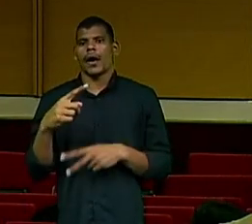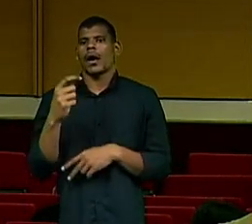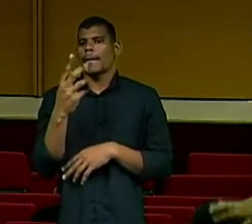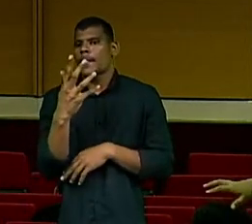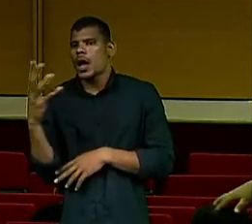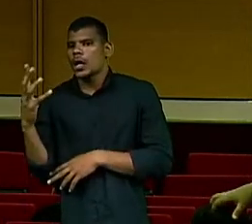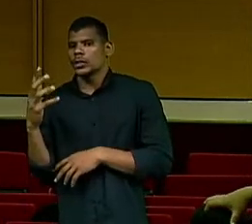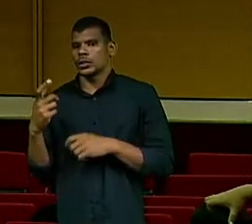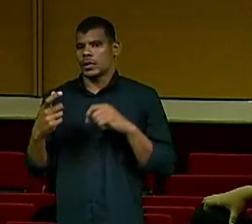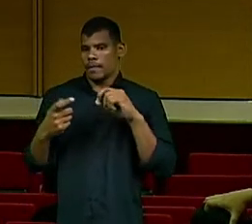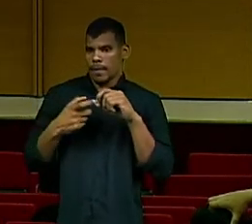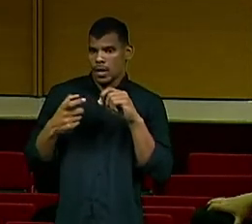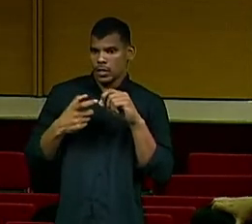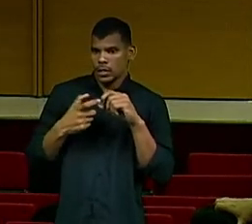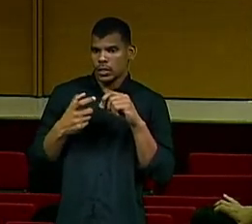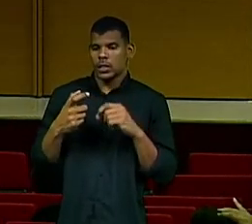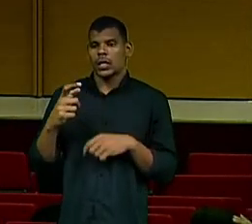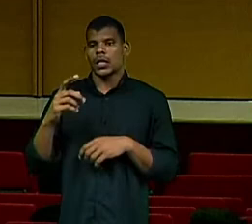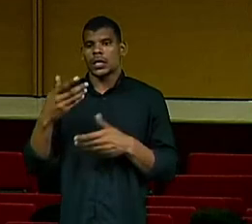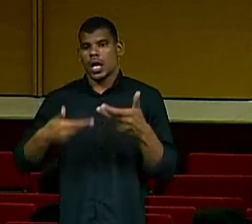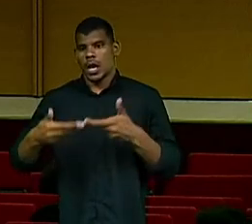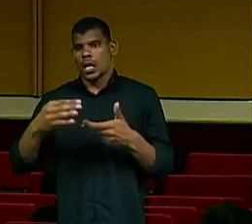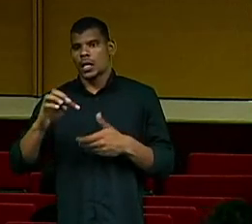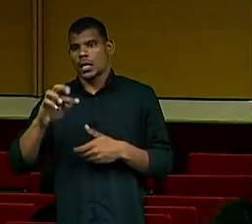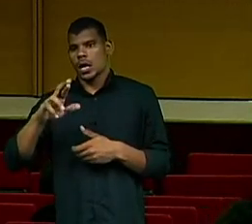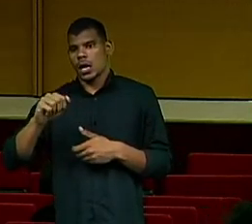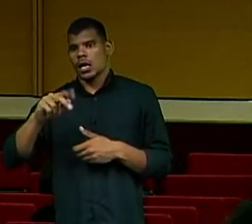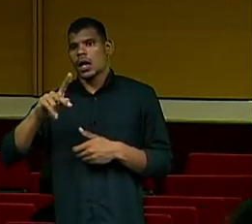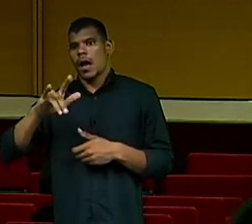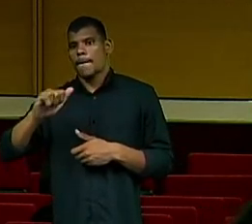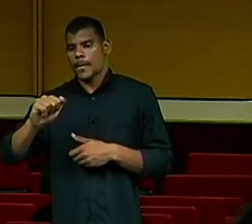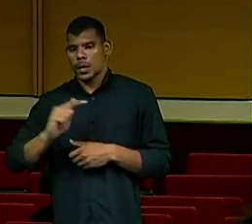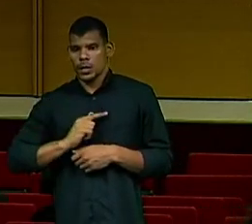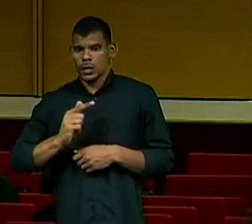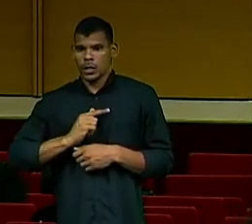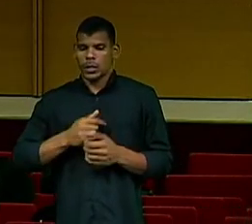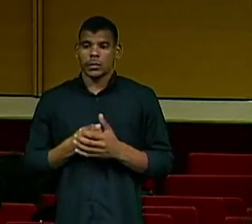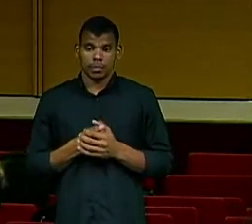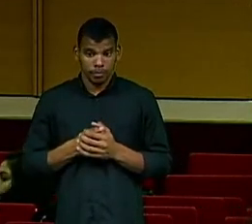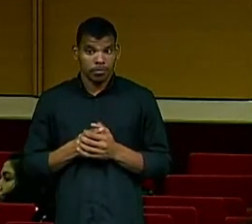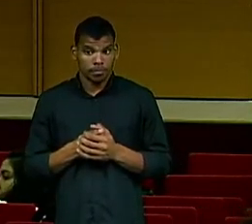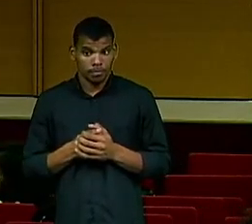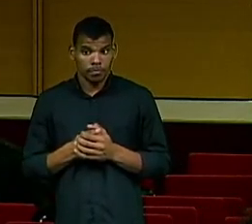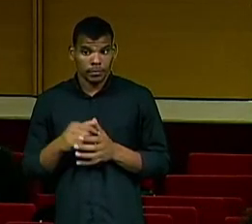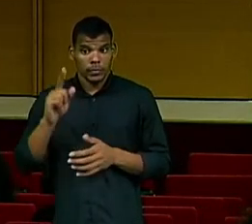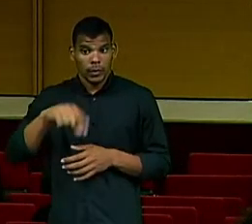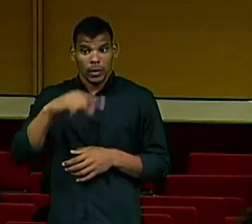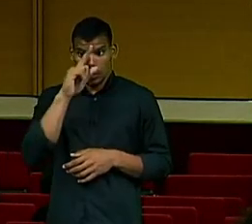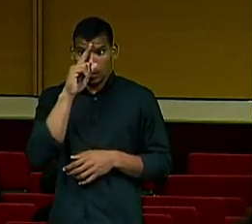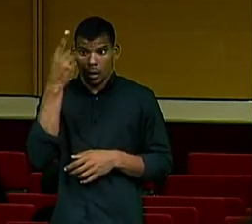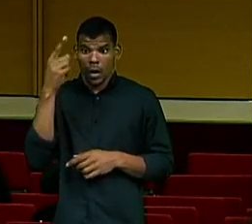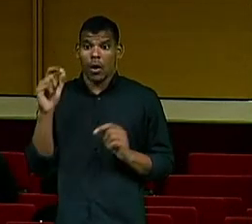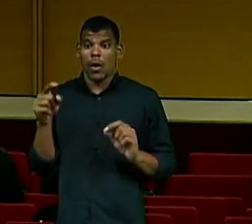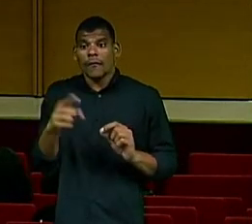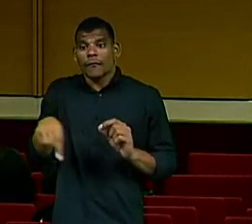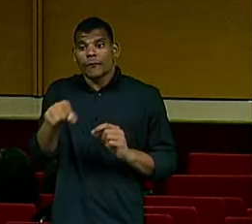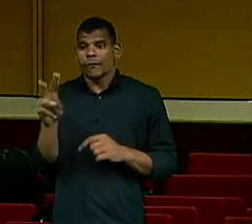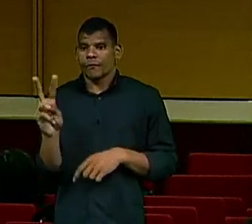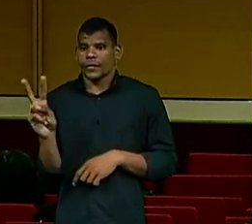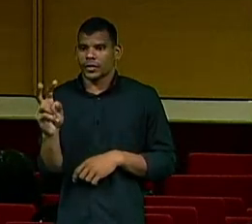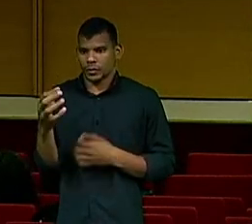medicina em terapias E por aí vai E essas são as ideias que você tem que levar para o vestibular